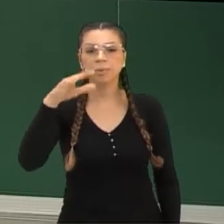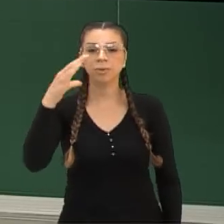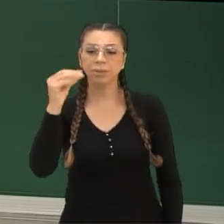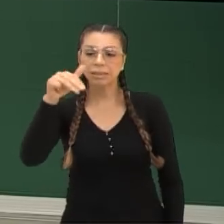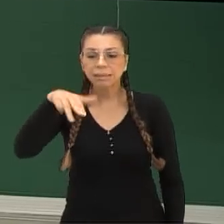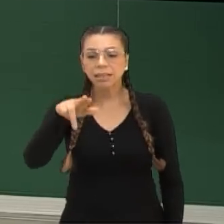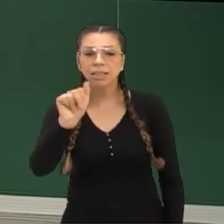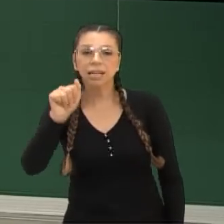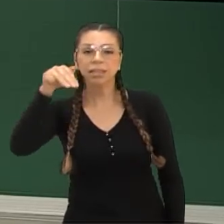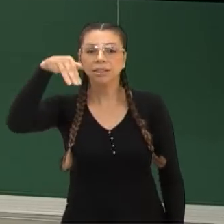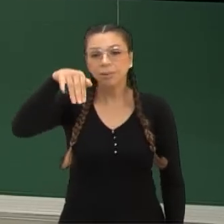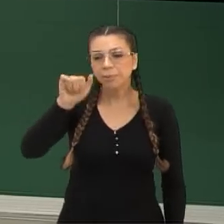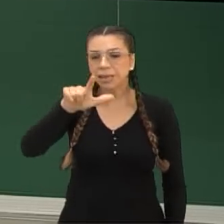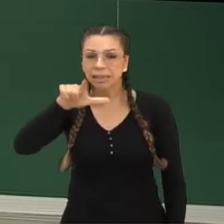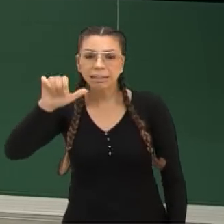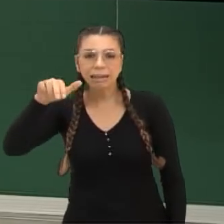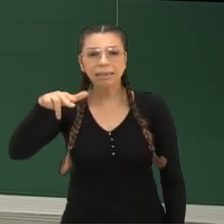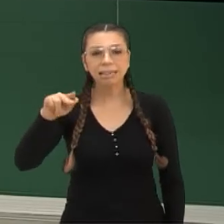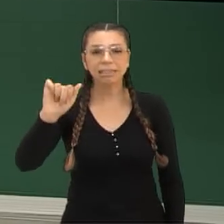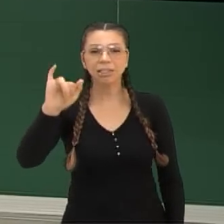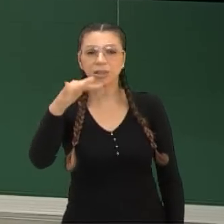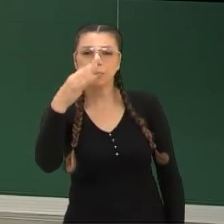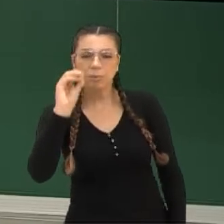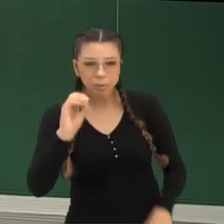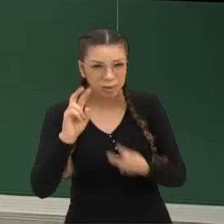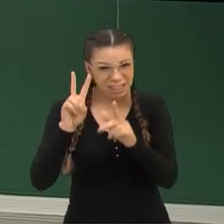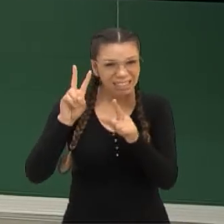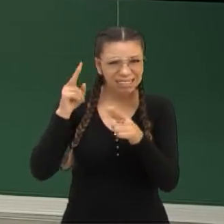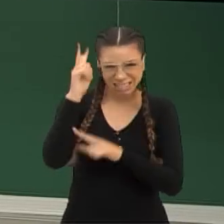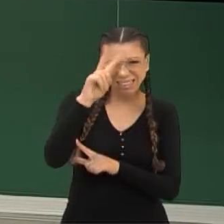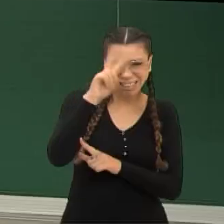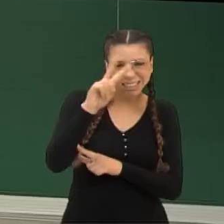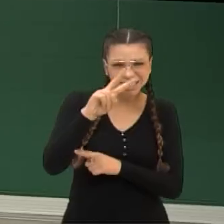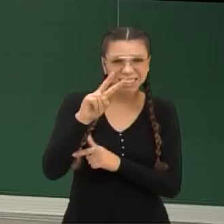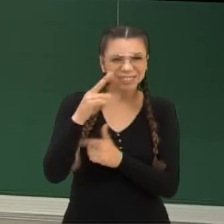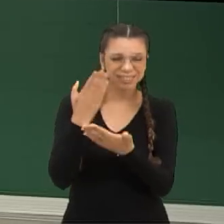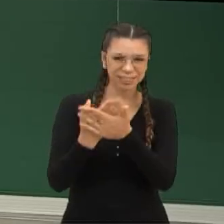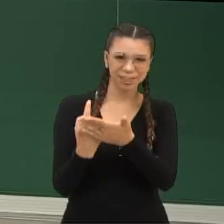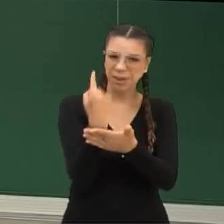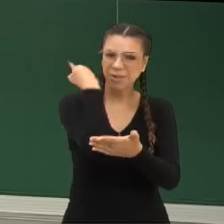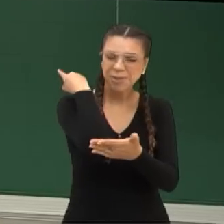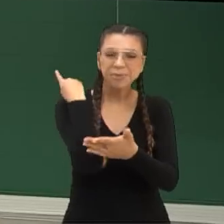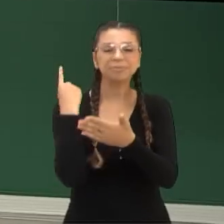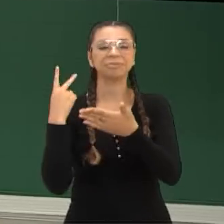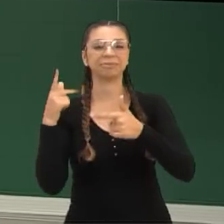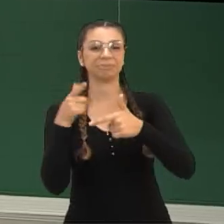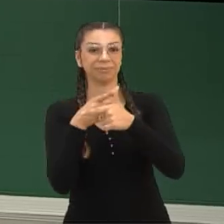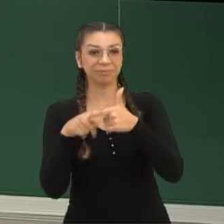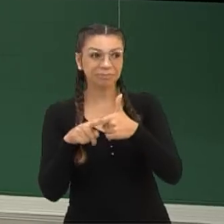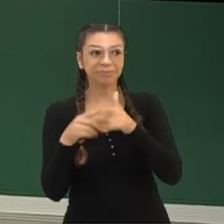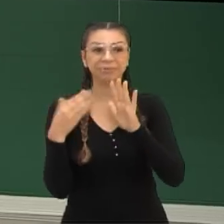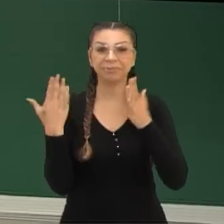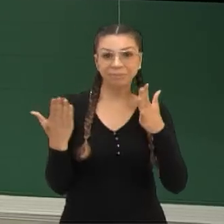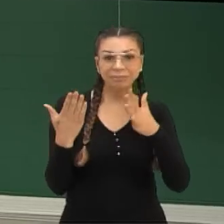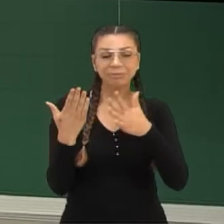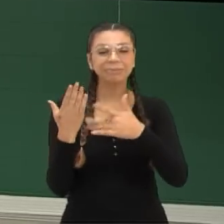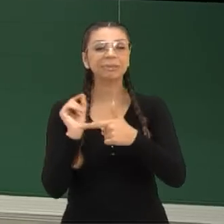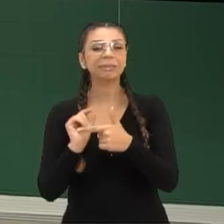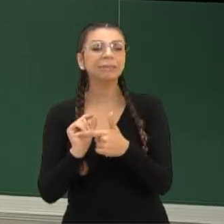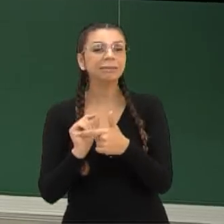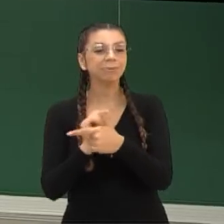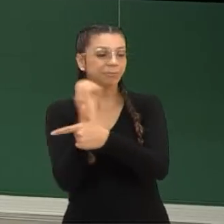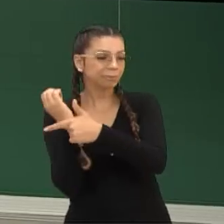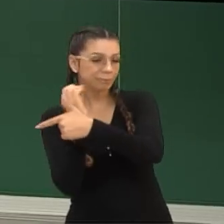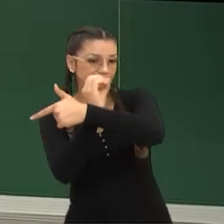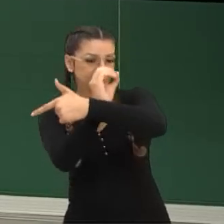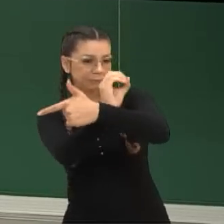centésimos, milésimos. Lembra lá das nossas aulas de divisão? Então, se eu coloco um 0 aqui, eu estou começando a